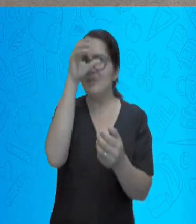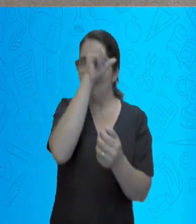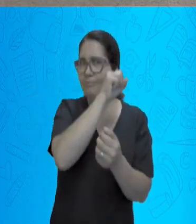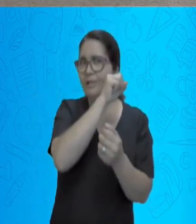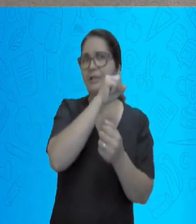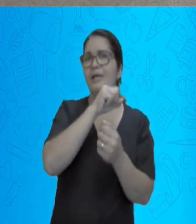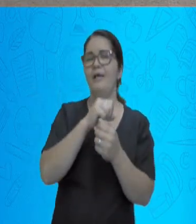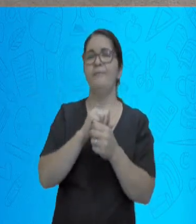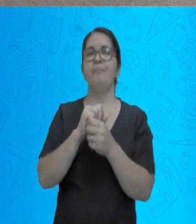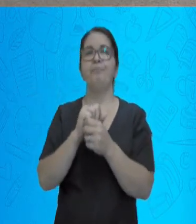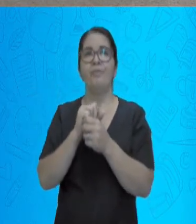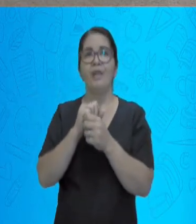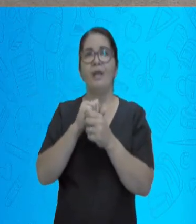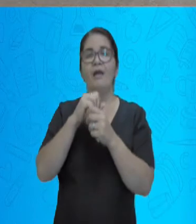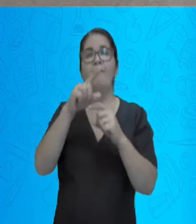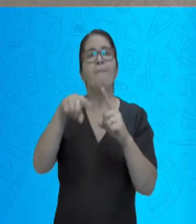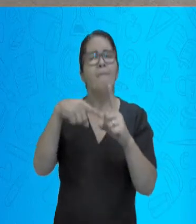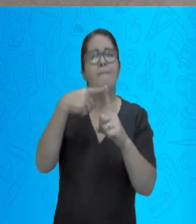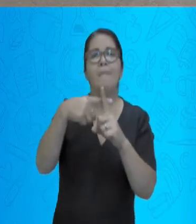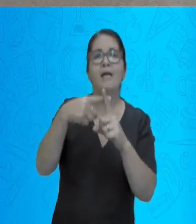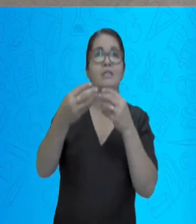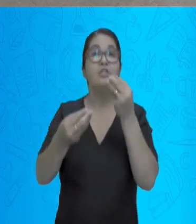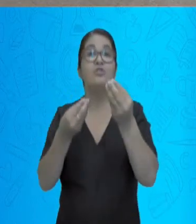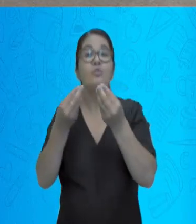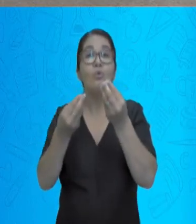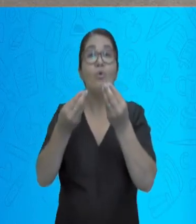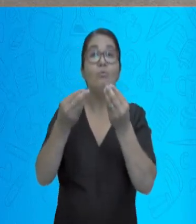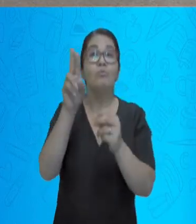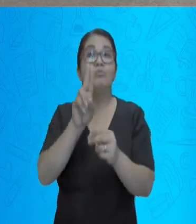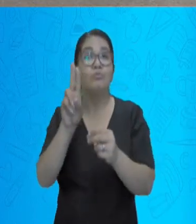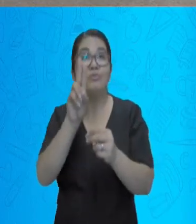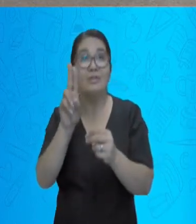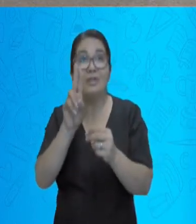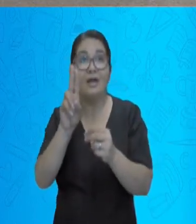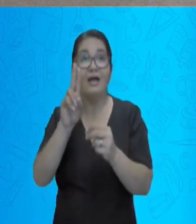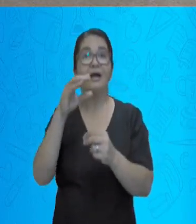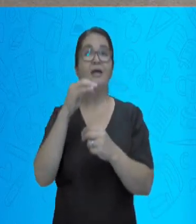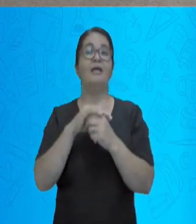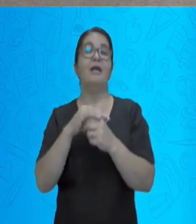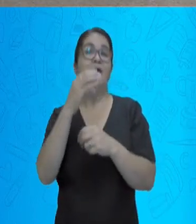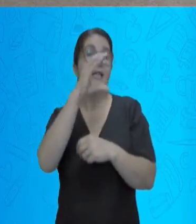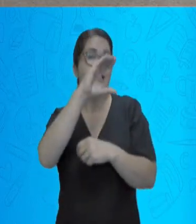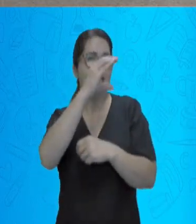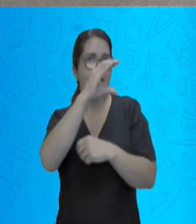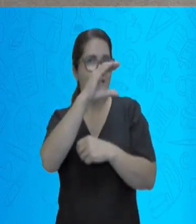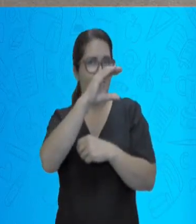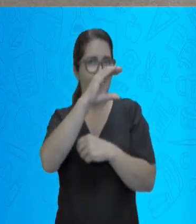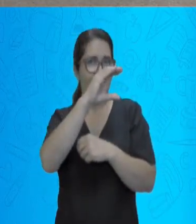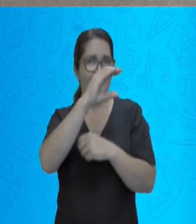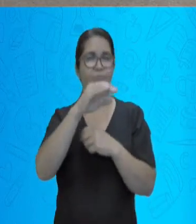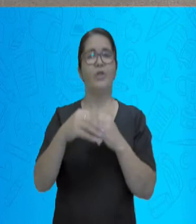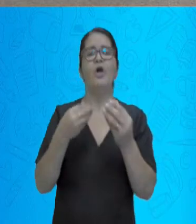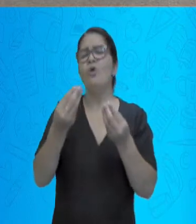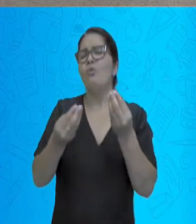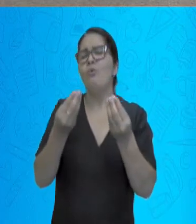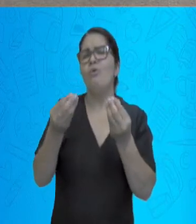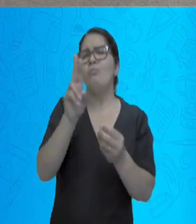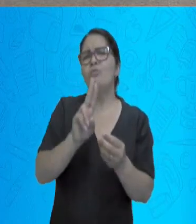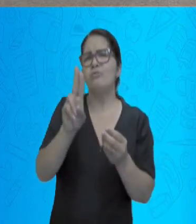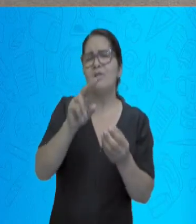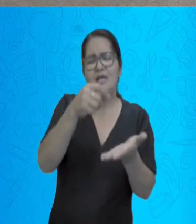mas ela é um símbolo, um sinal gráfico que a gente vai falar um pouquinho de como ela acontece, quando